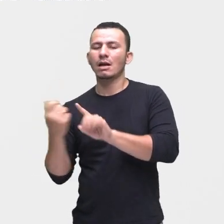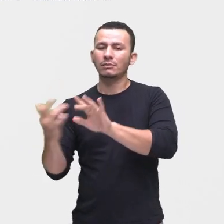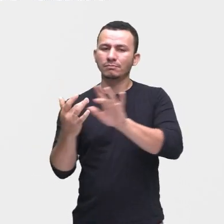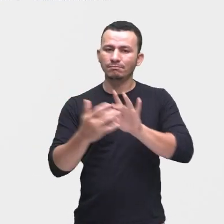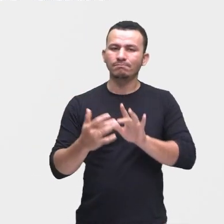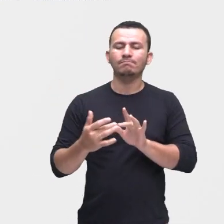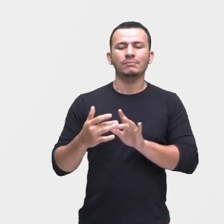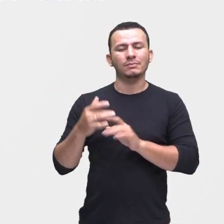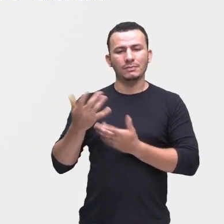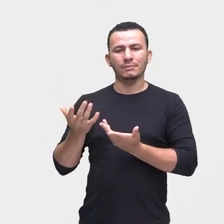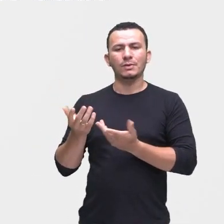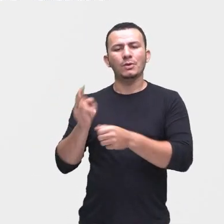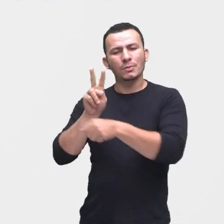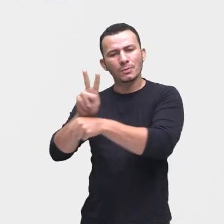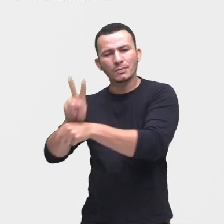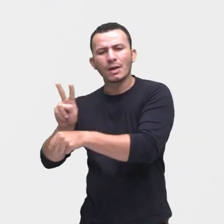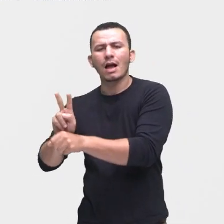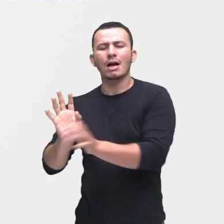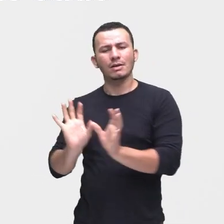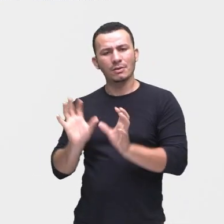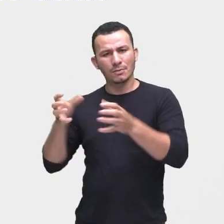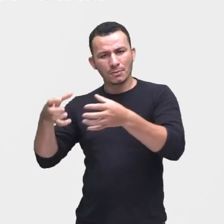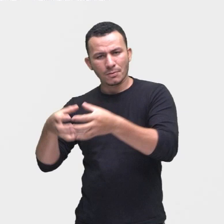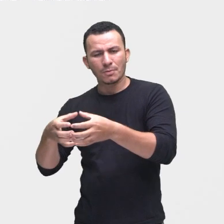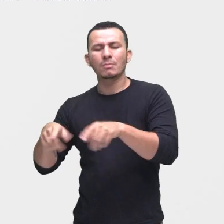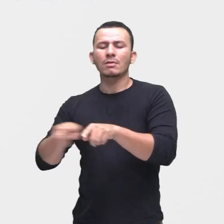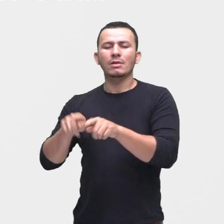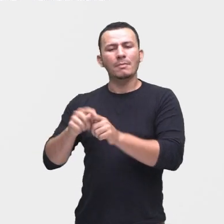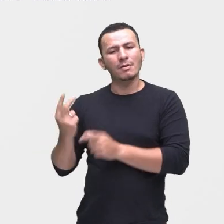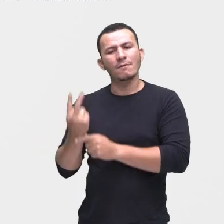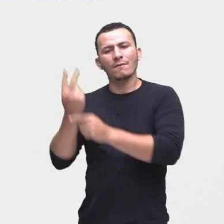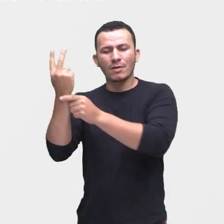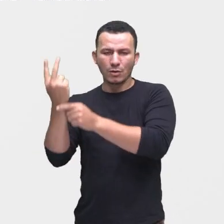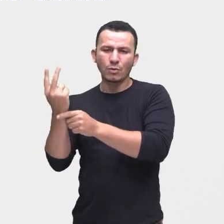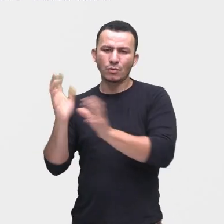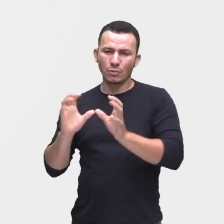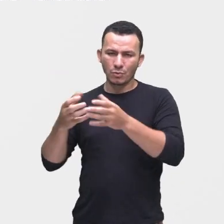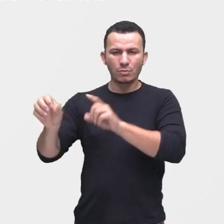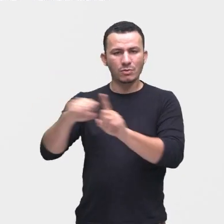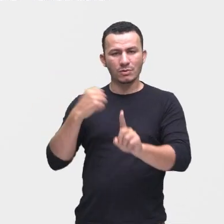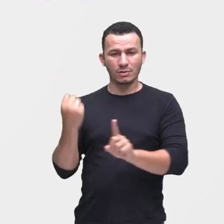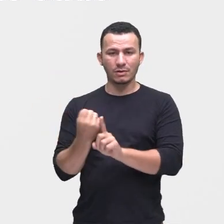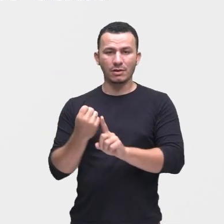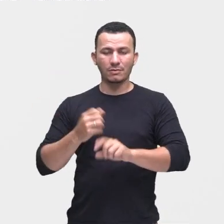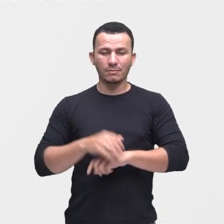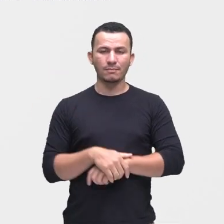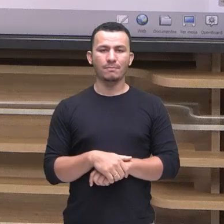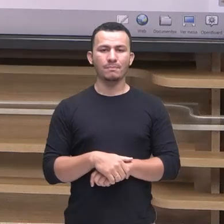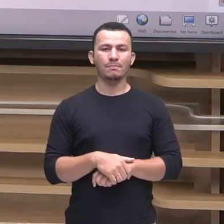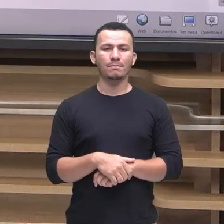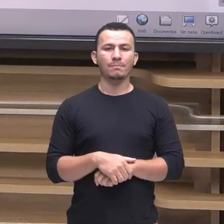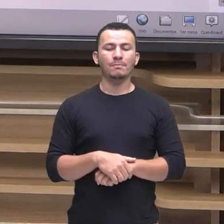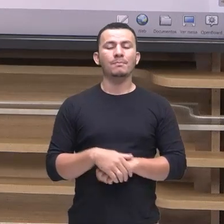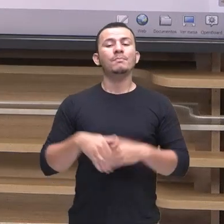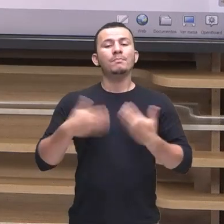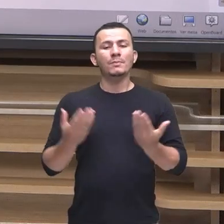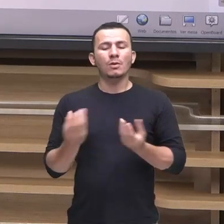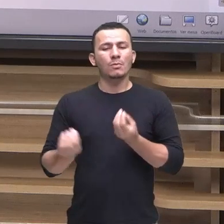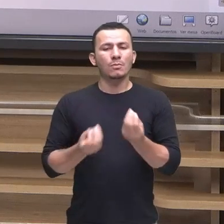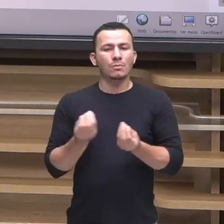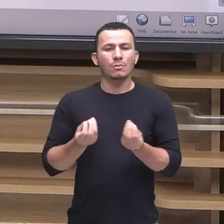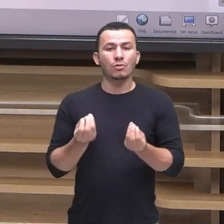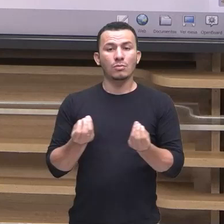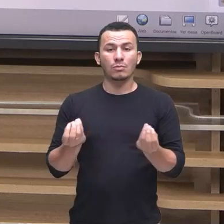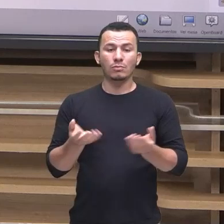a sociedade no seu conjunto e a integridade de um grupo social. O que a gente pode trazer isso para o